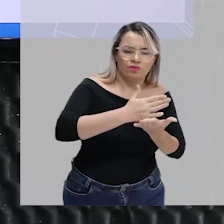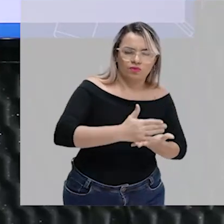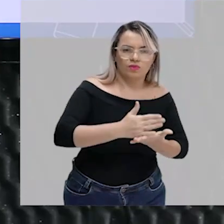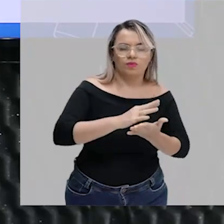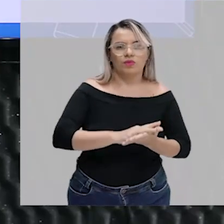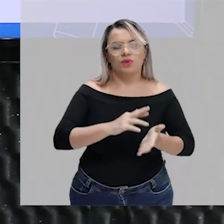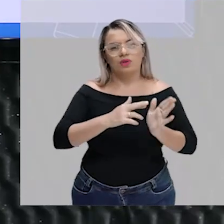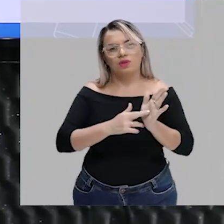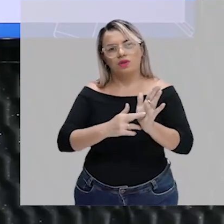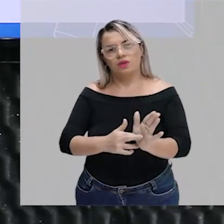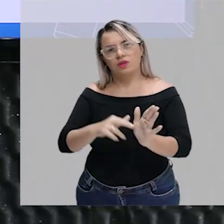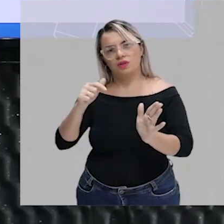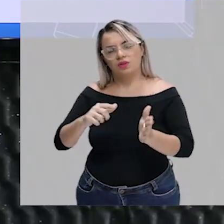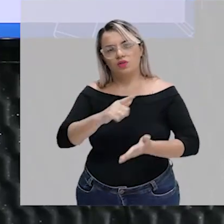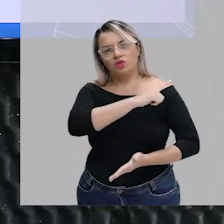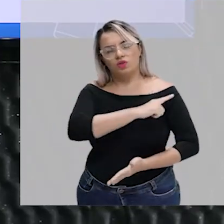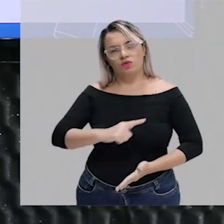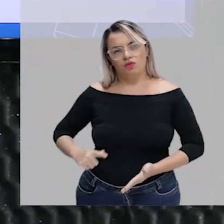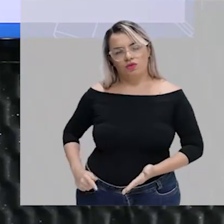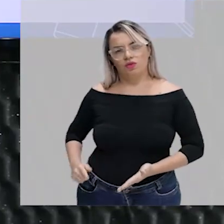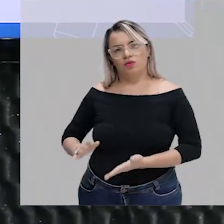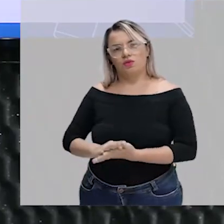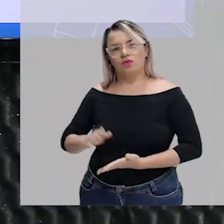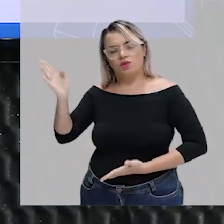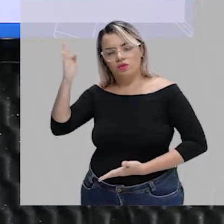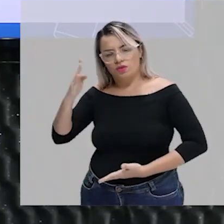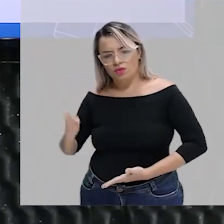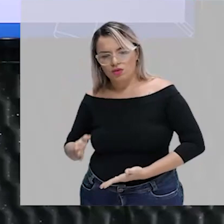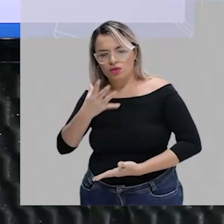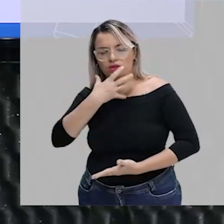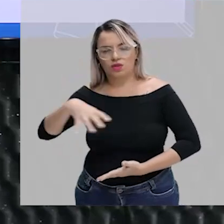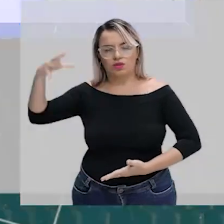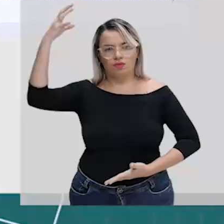modelo de Estado no Brasil, que é esse Estado monárquico, imperial.